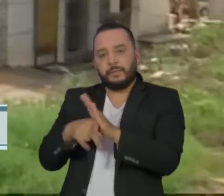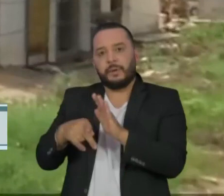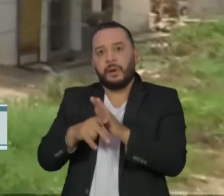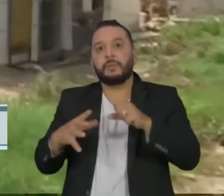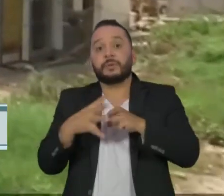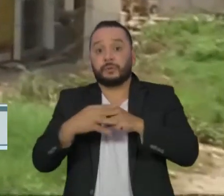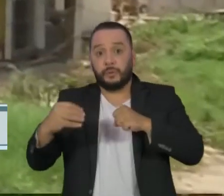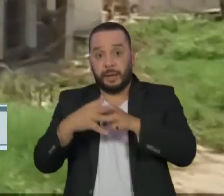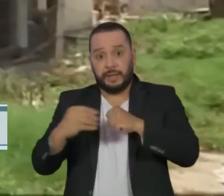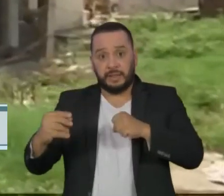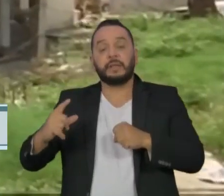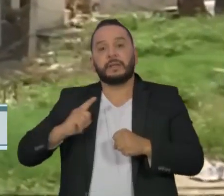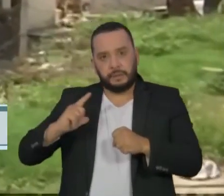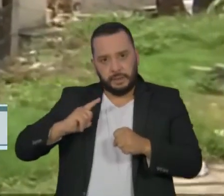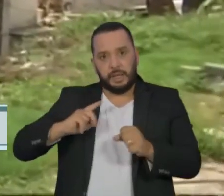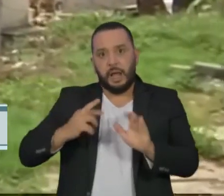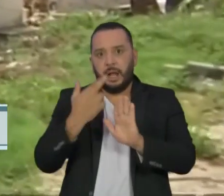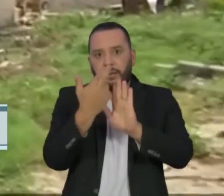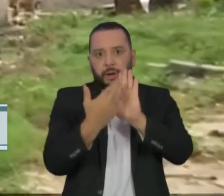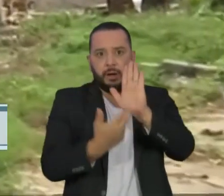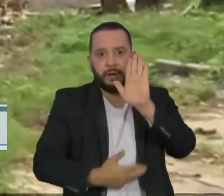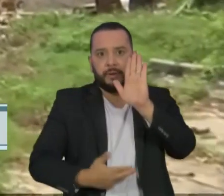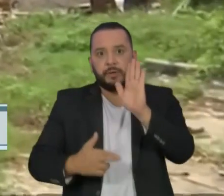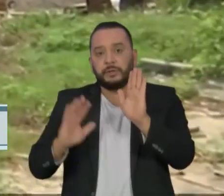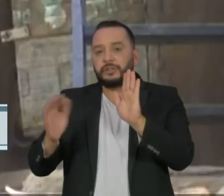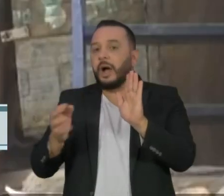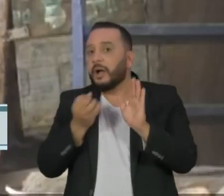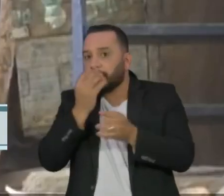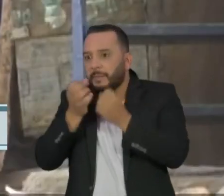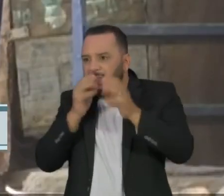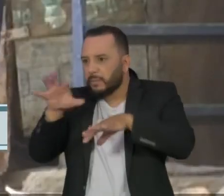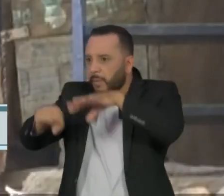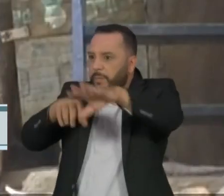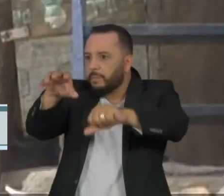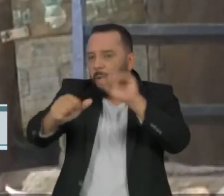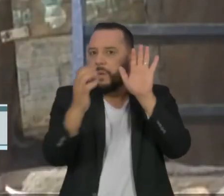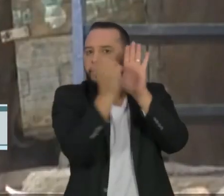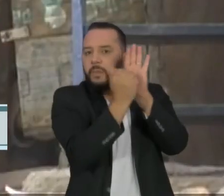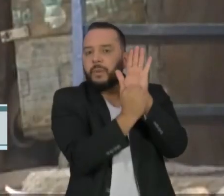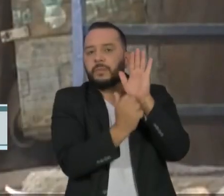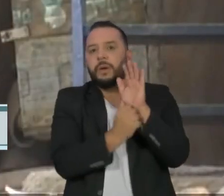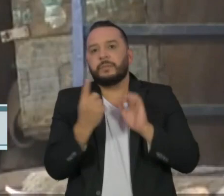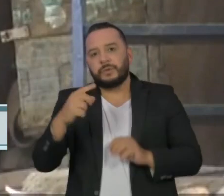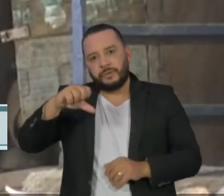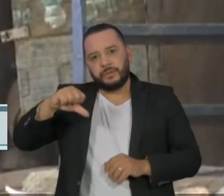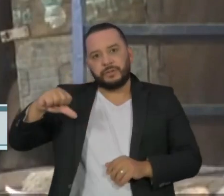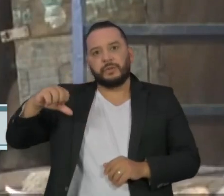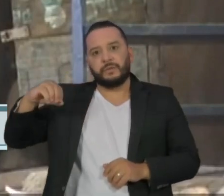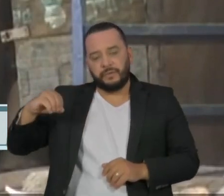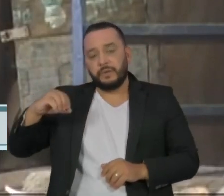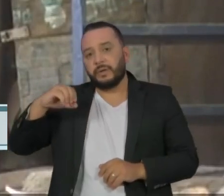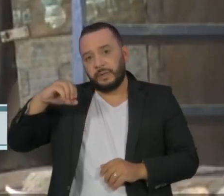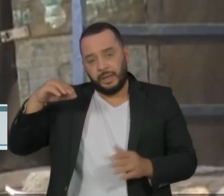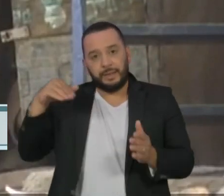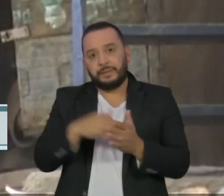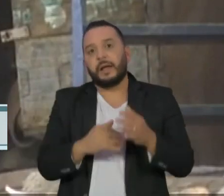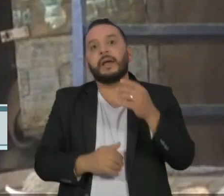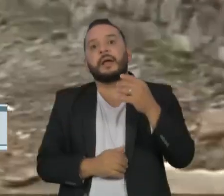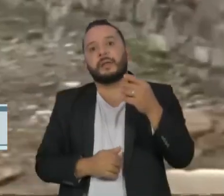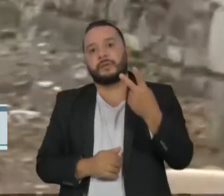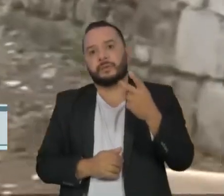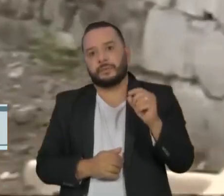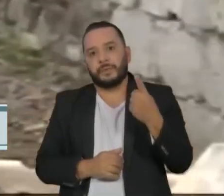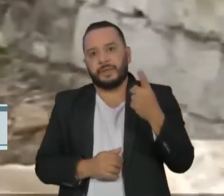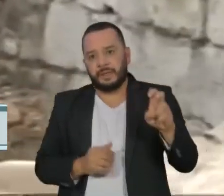Oxfam emitiu o relatório baseado em dados coletados entre 1990 e 2015, revelando que a desigualdade extrema